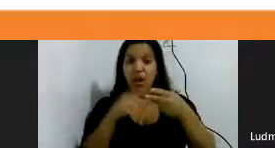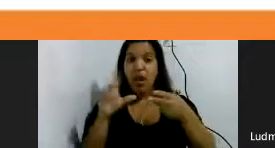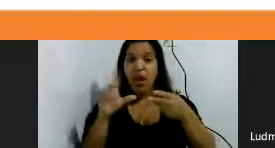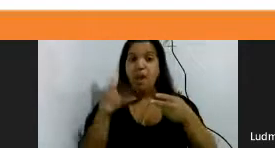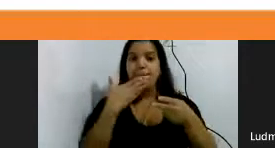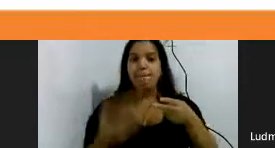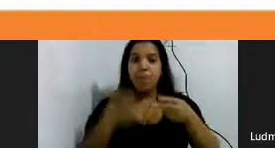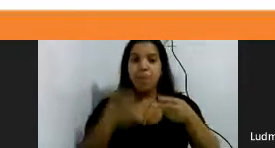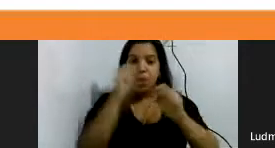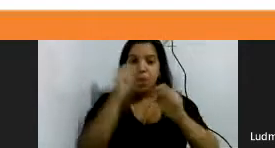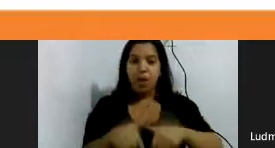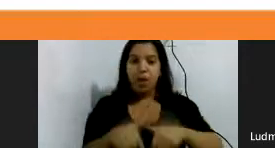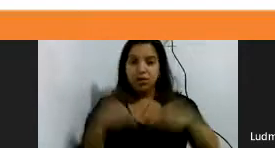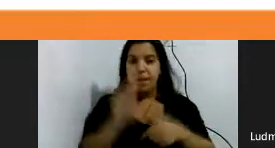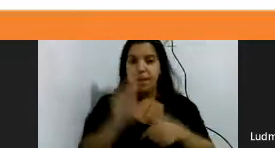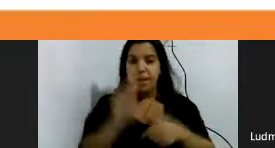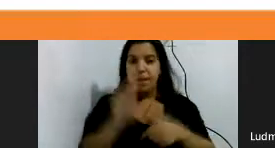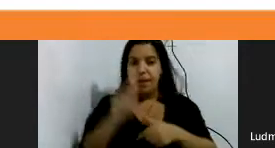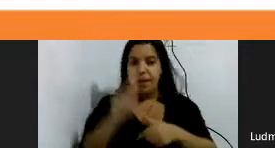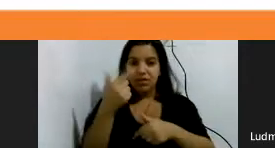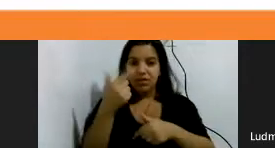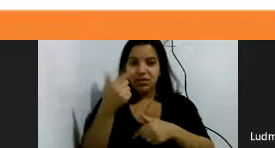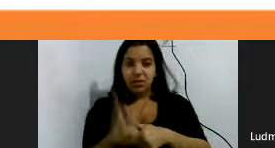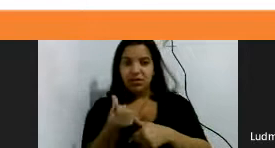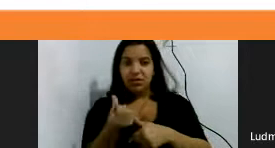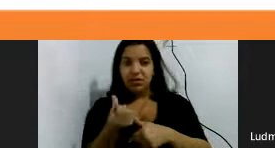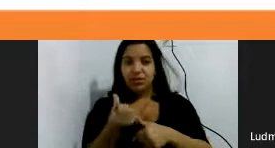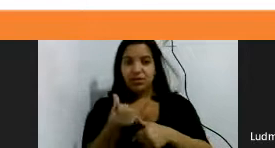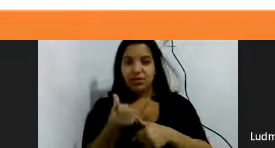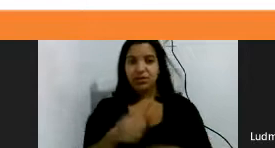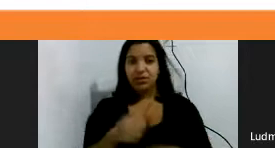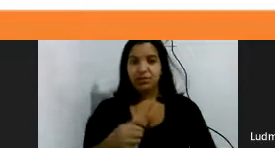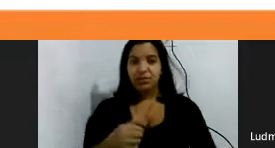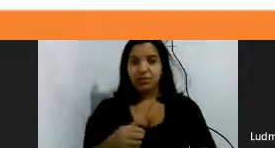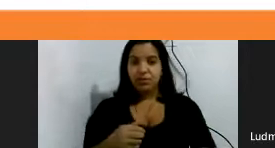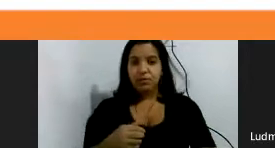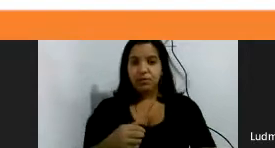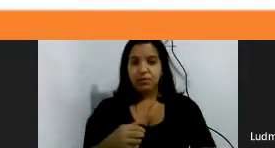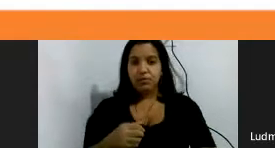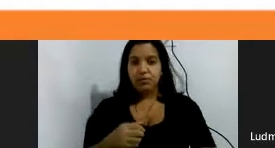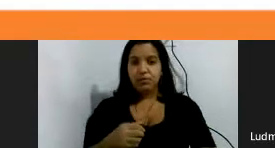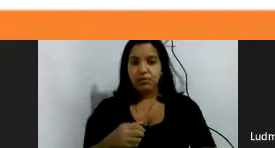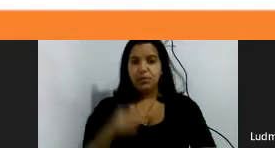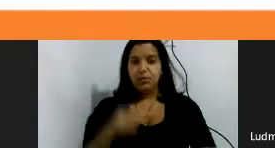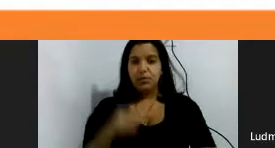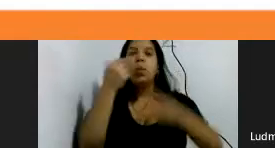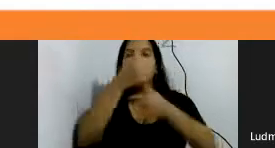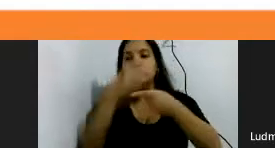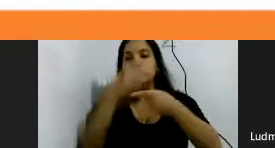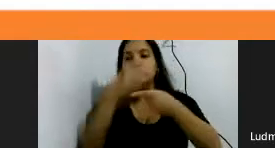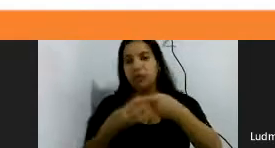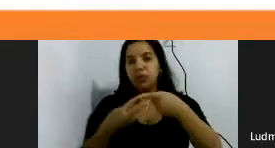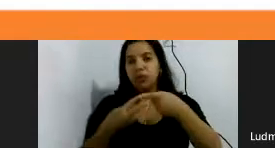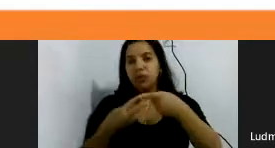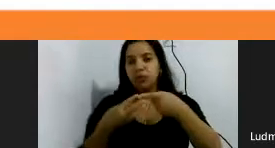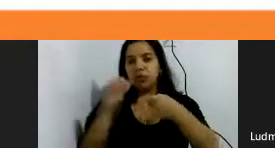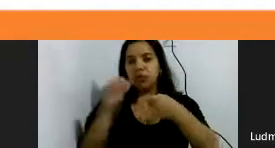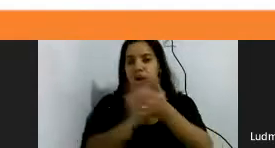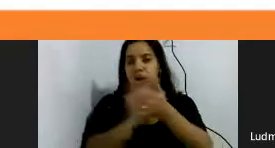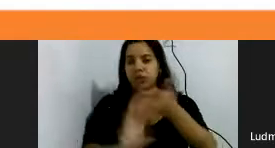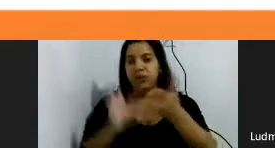melhor ação com pH de 6, onde ela tem 1/3 de atividade da